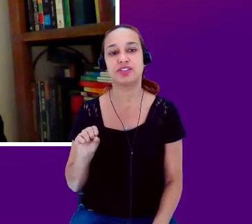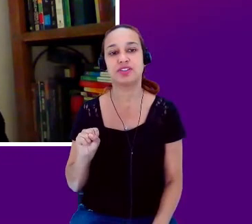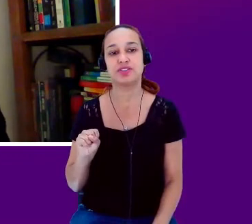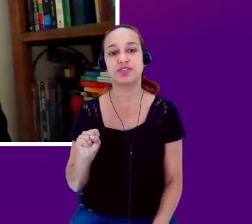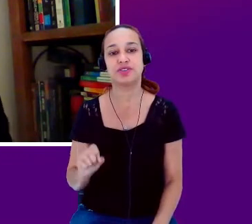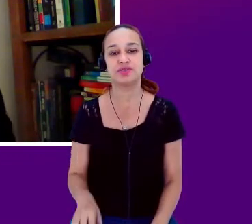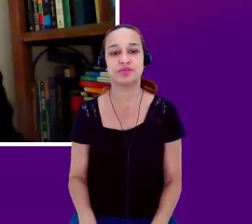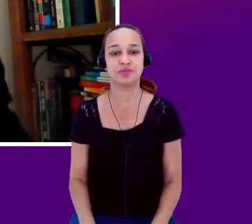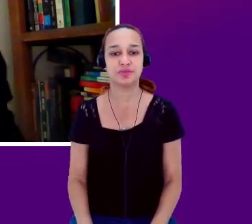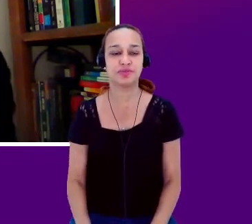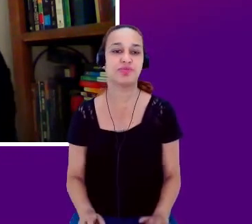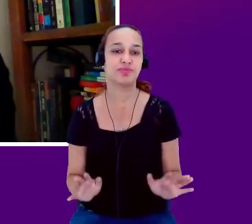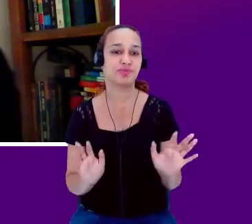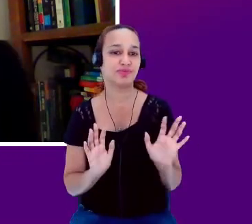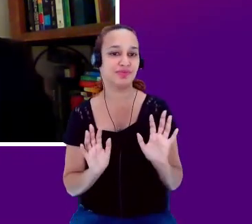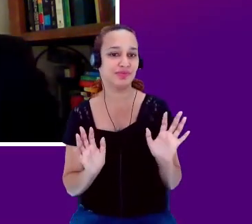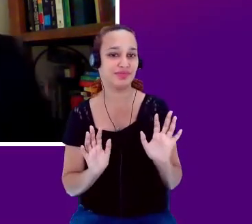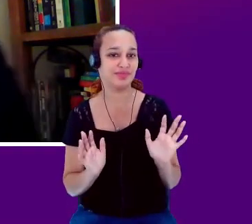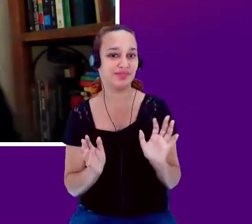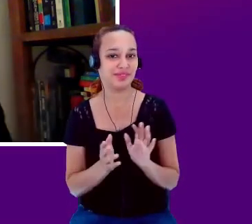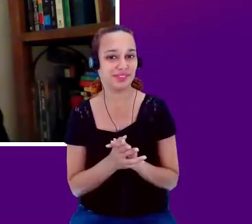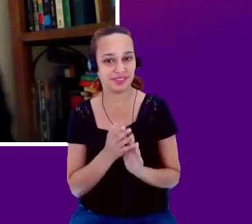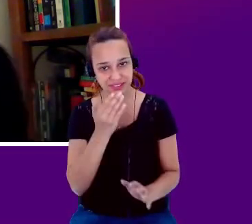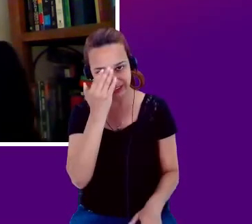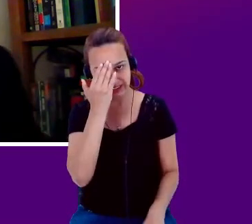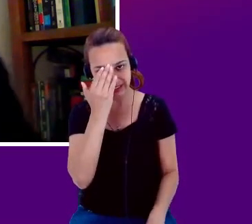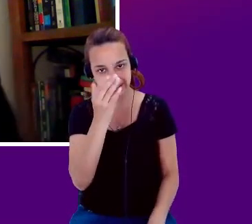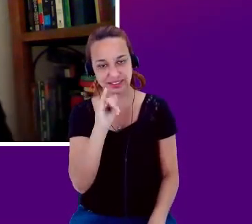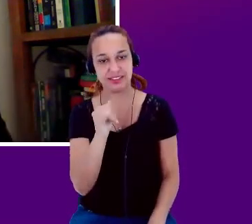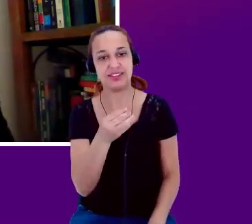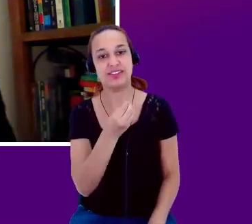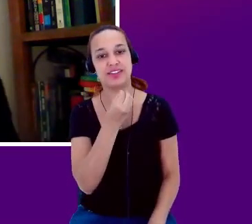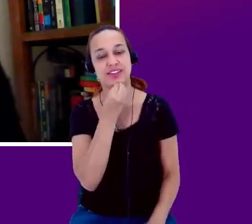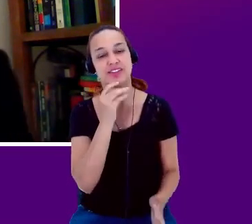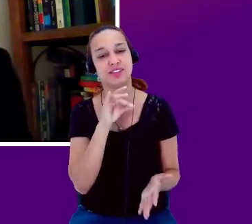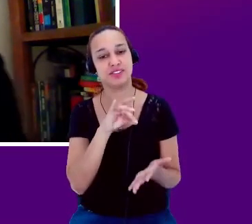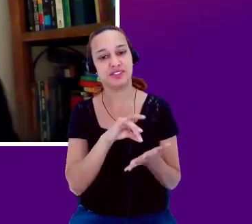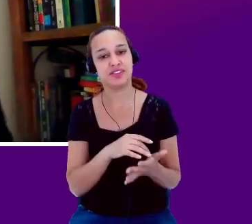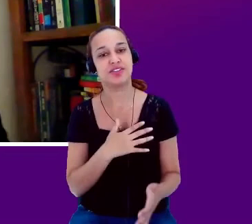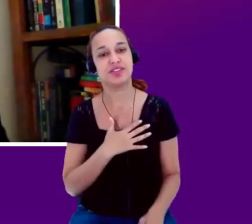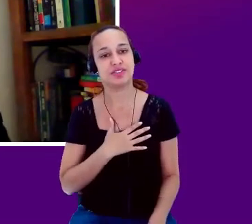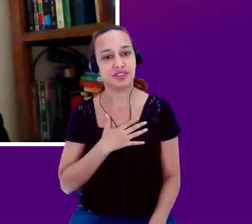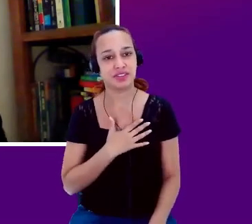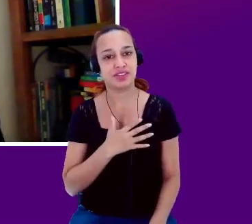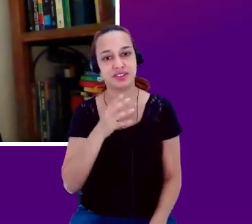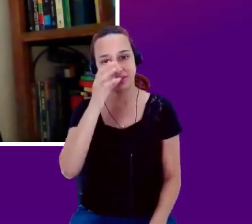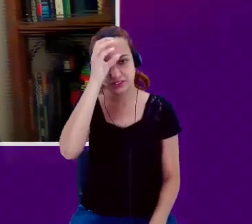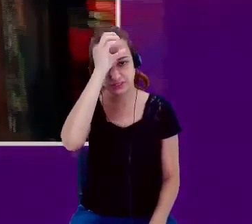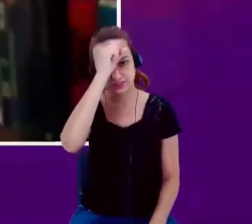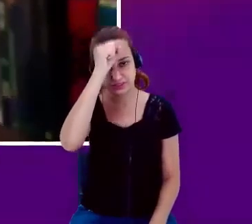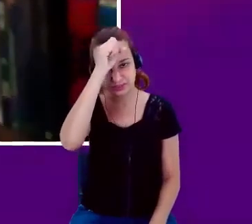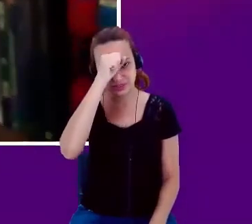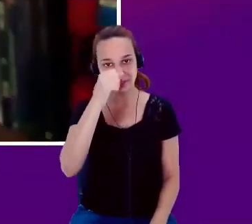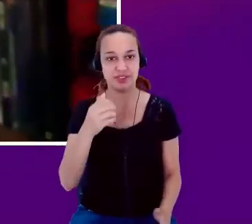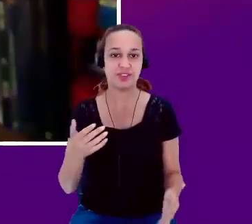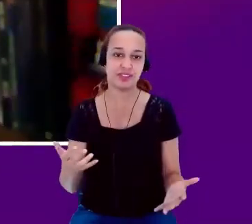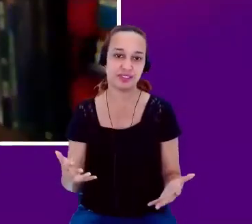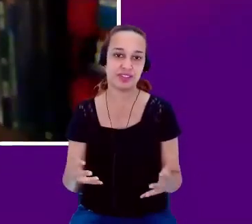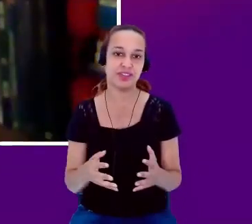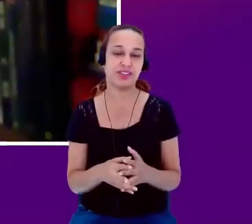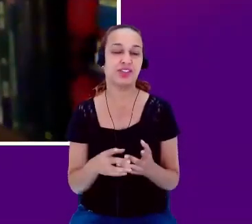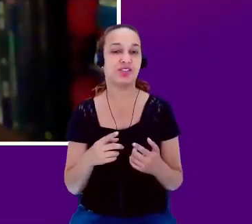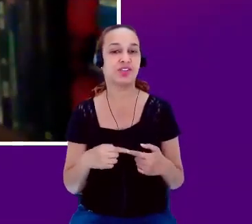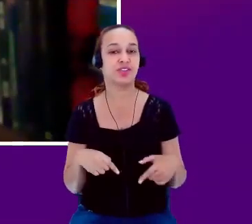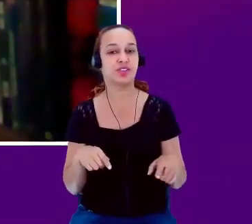Bom, Glaucio, obrigado aí pela oportunidade. Realmente foi um prazer, um aprendizado muito grande aqui. A gente falou